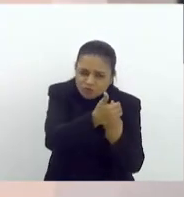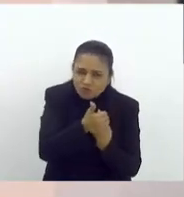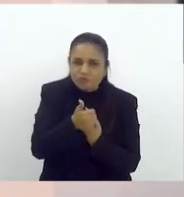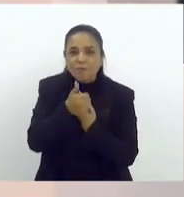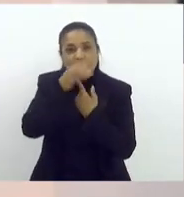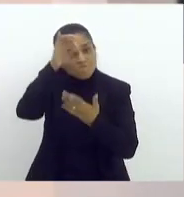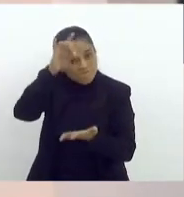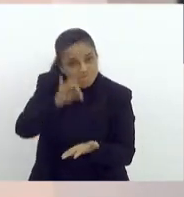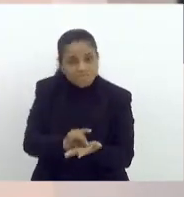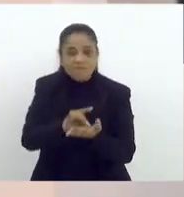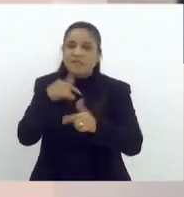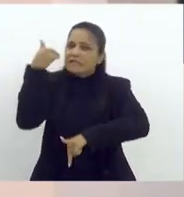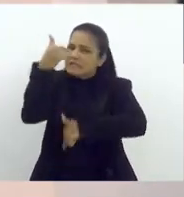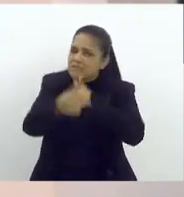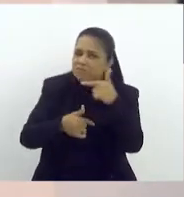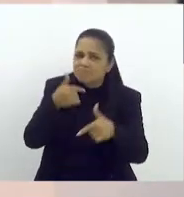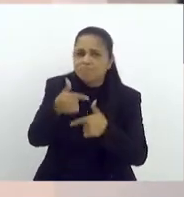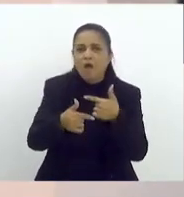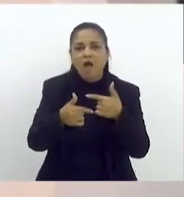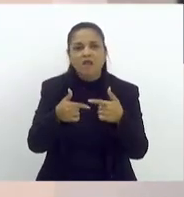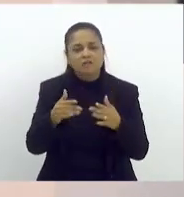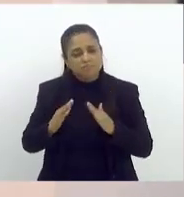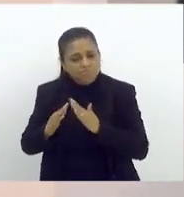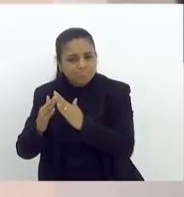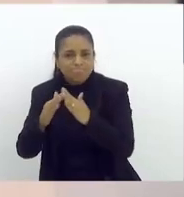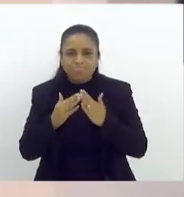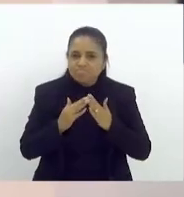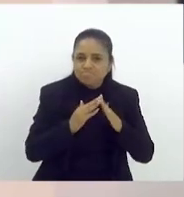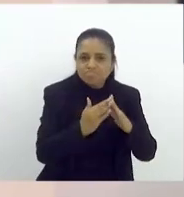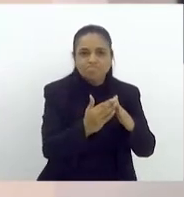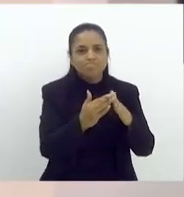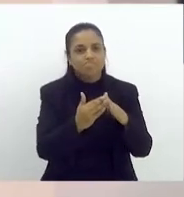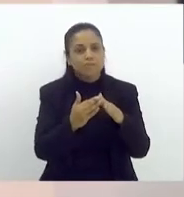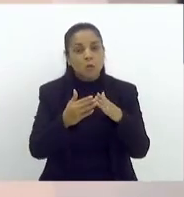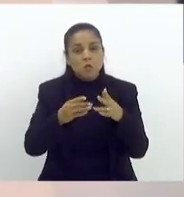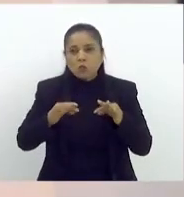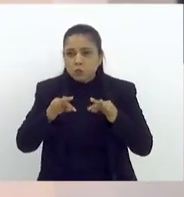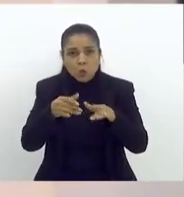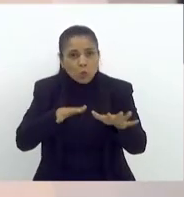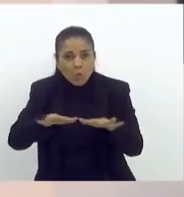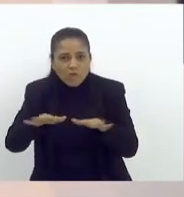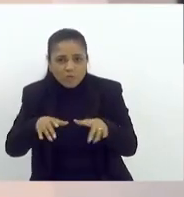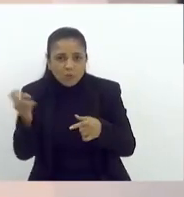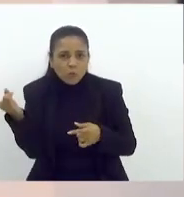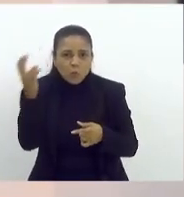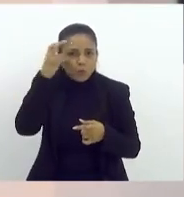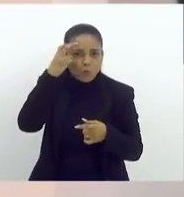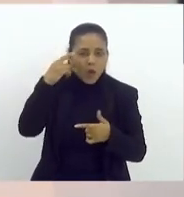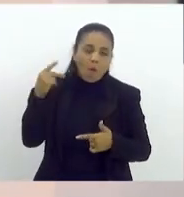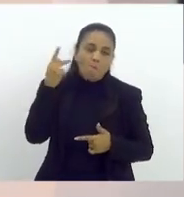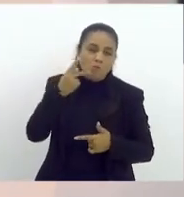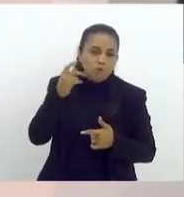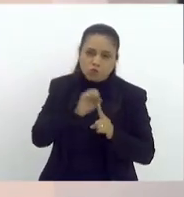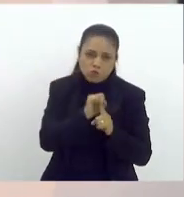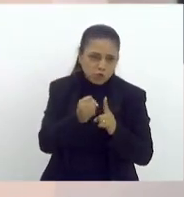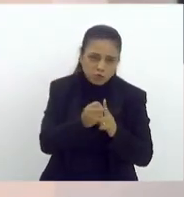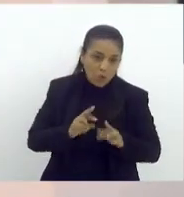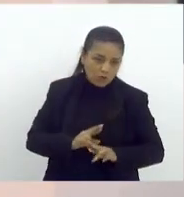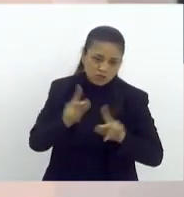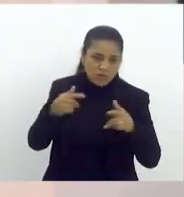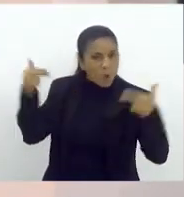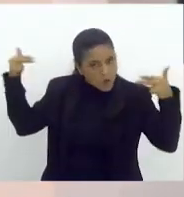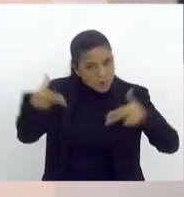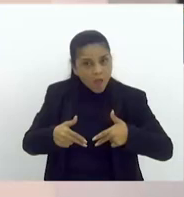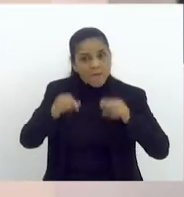a gente faz trabalho dentro das periferias nem movimento cultural é um movimento político social e o hip